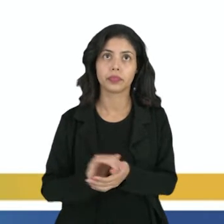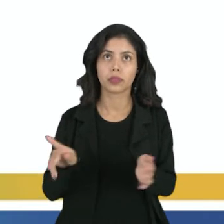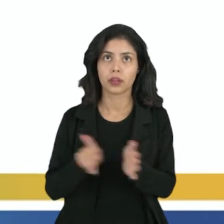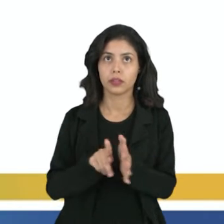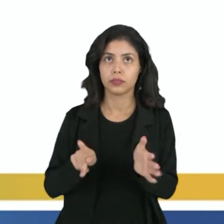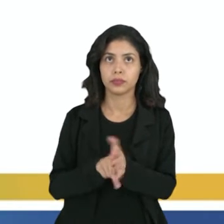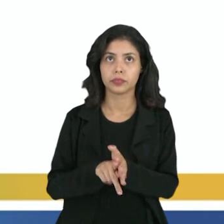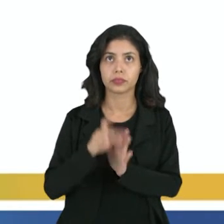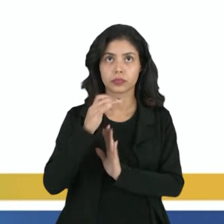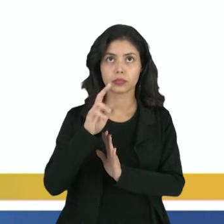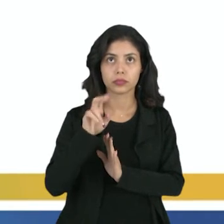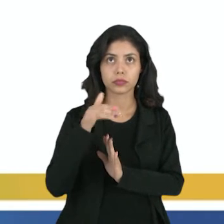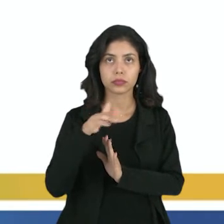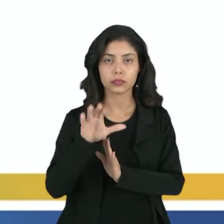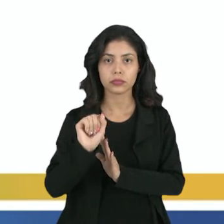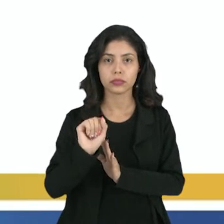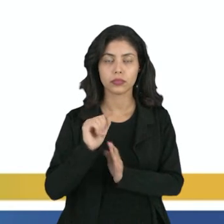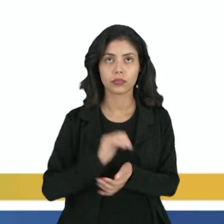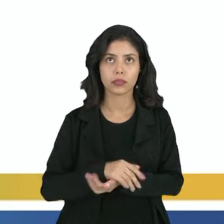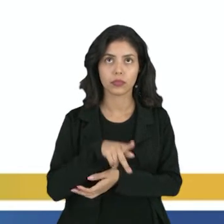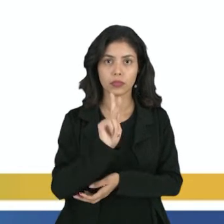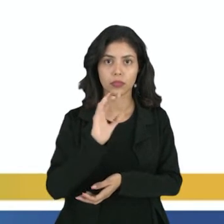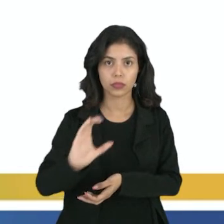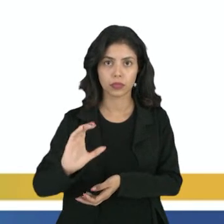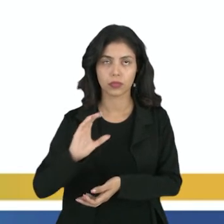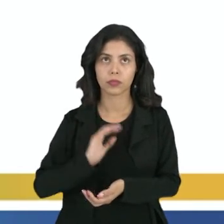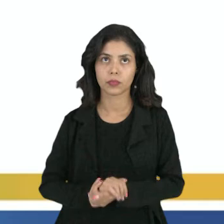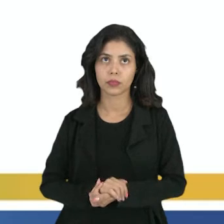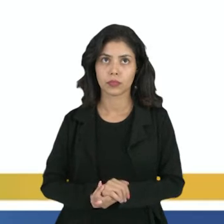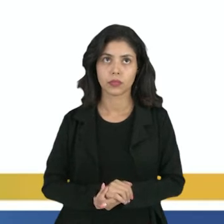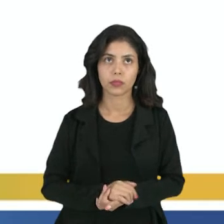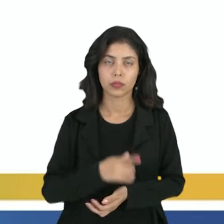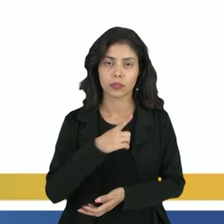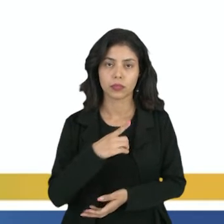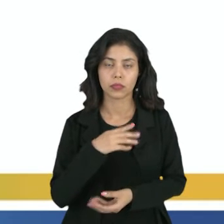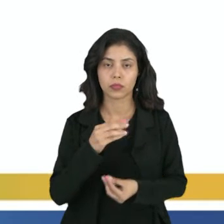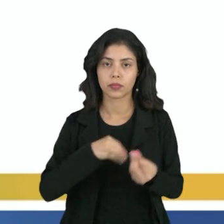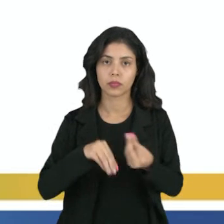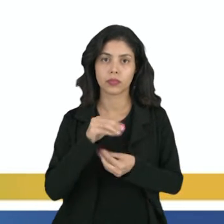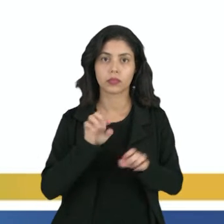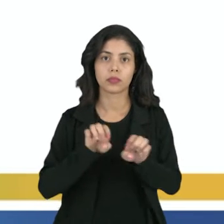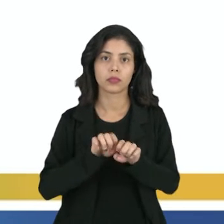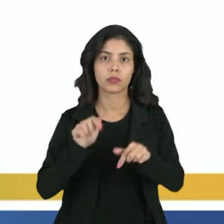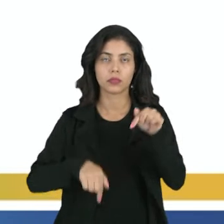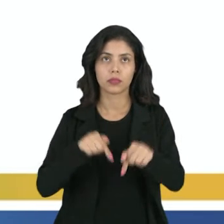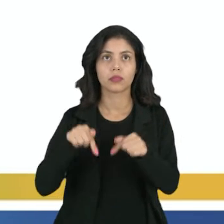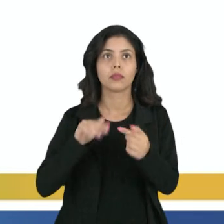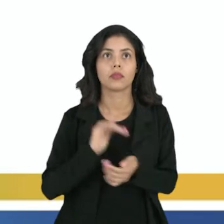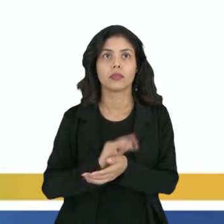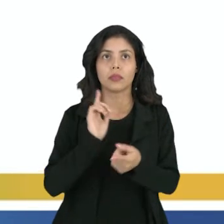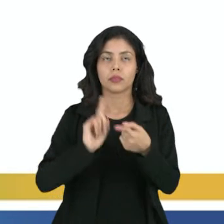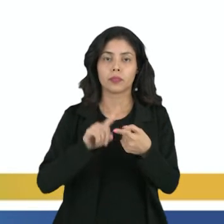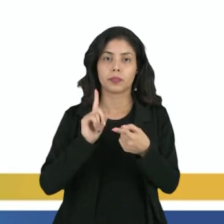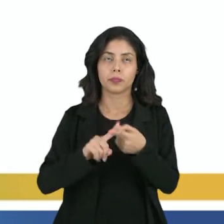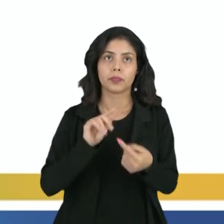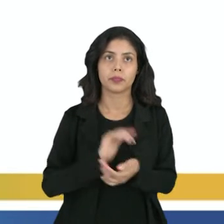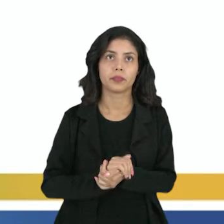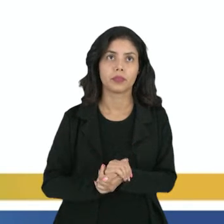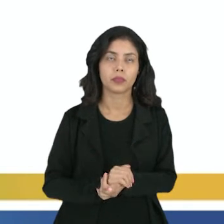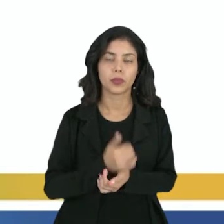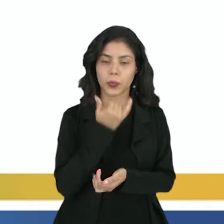da concentração, que aí é representado pelo Kc, a gente tem aqui a reação química. Nesse primeiro